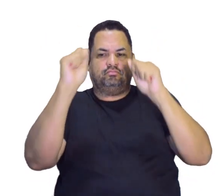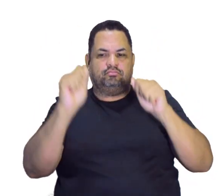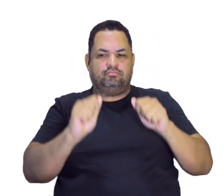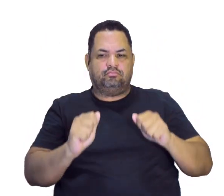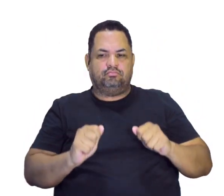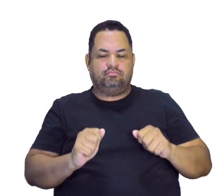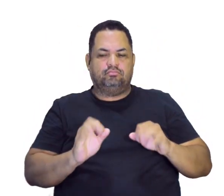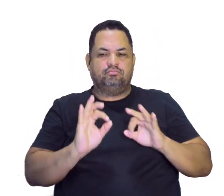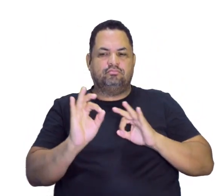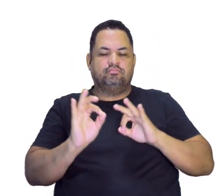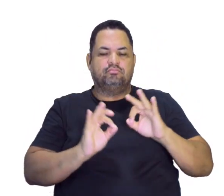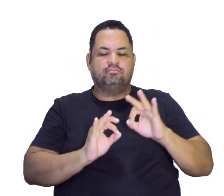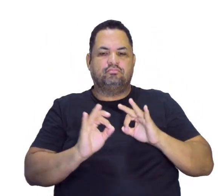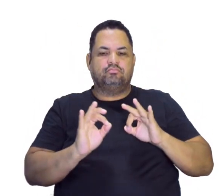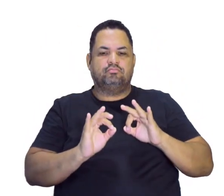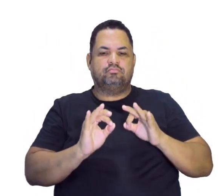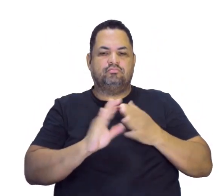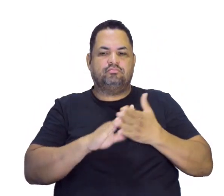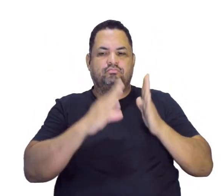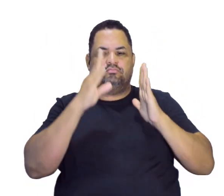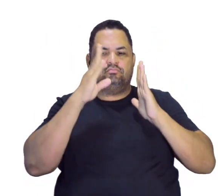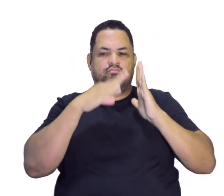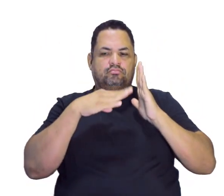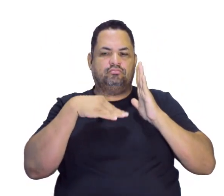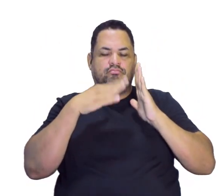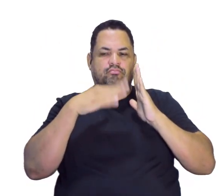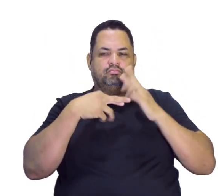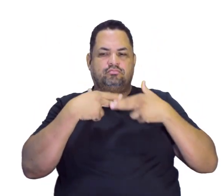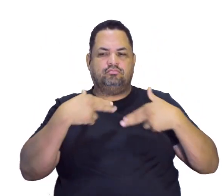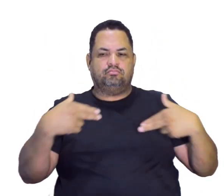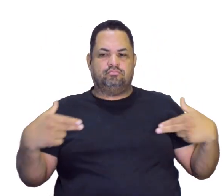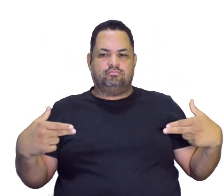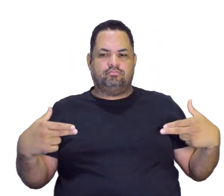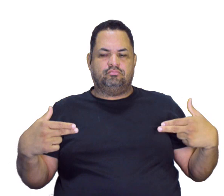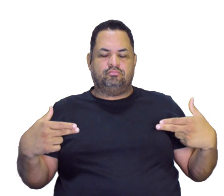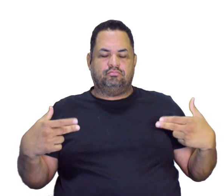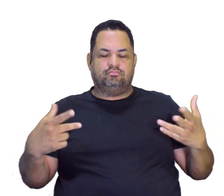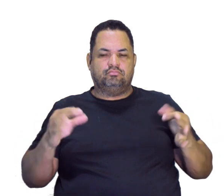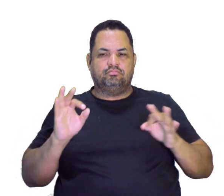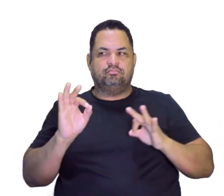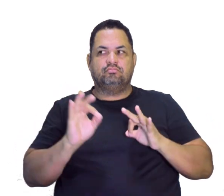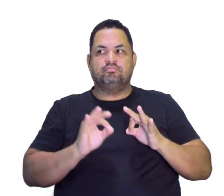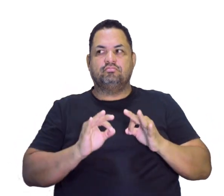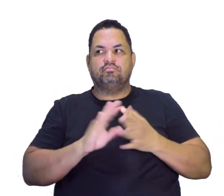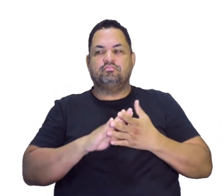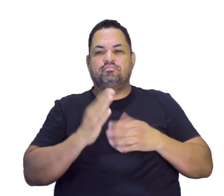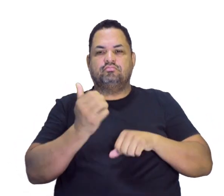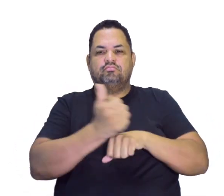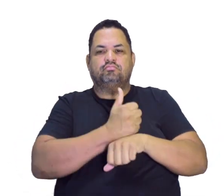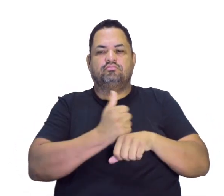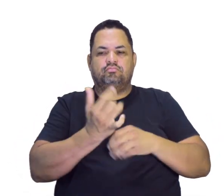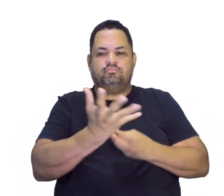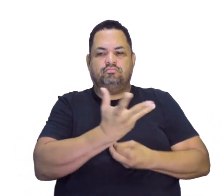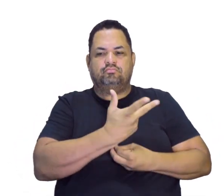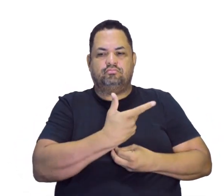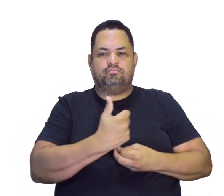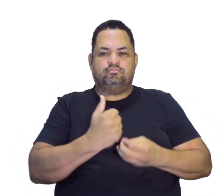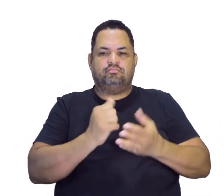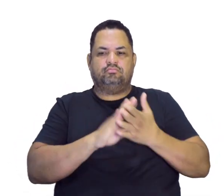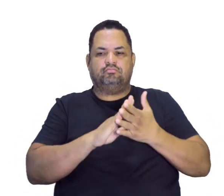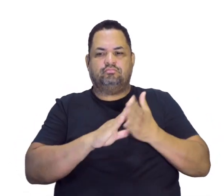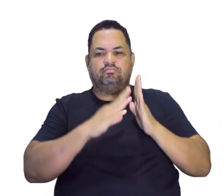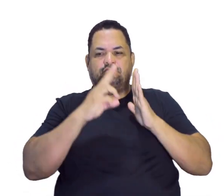sobre eh costumes sobre sobre eh artistas Artes